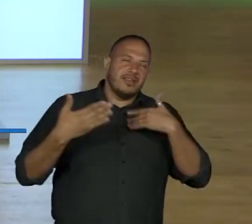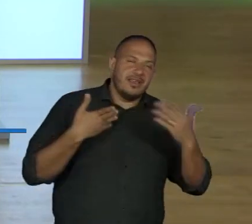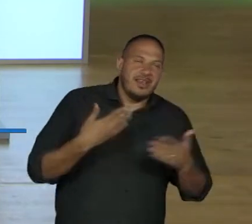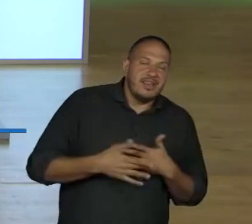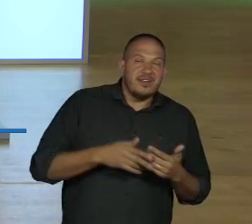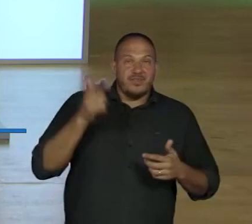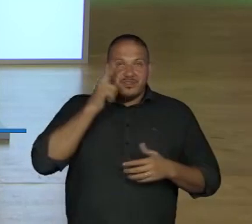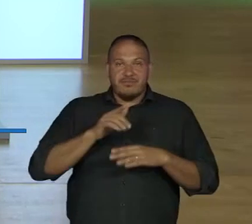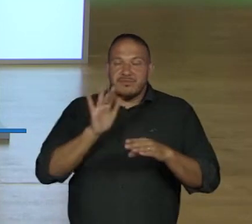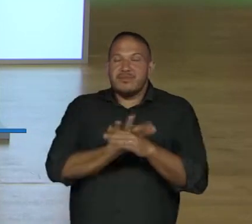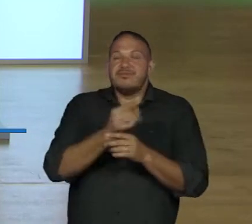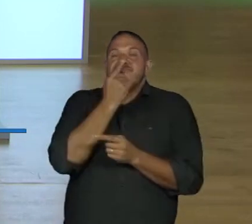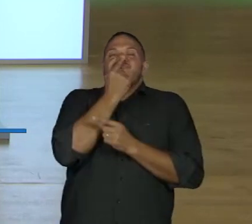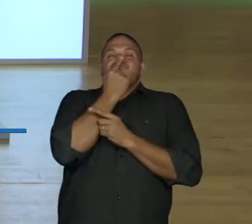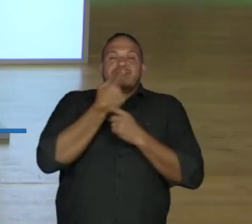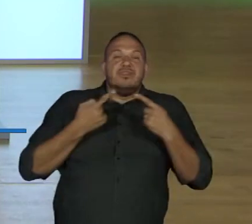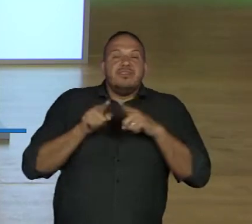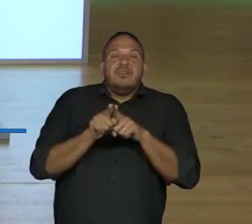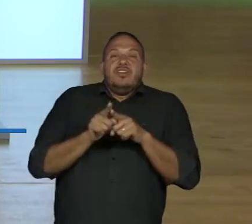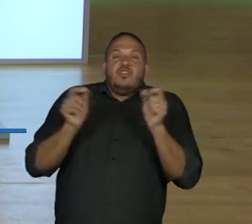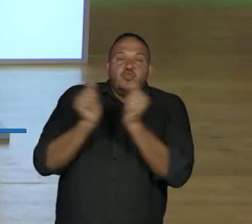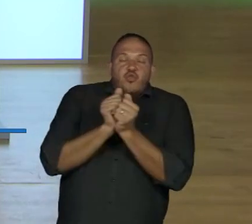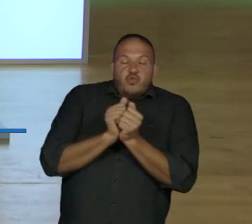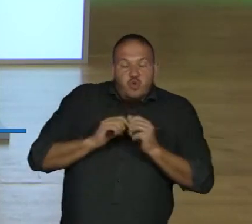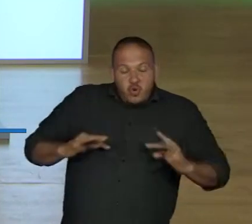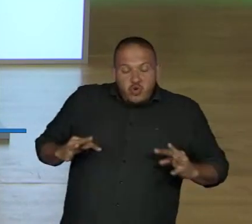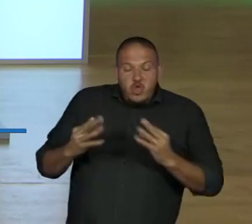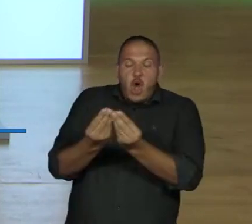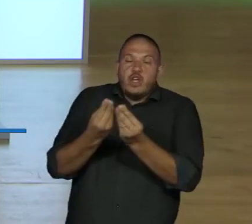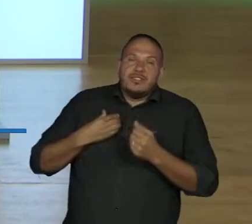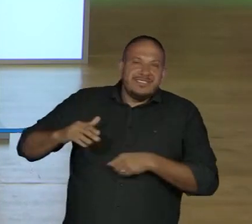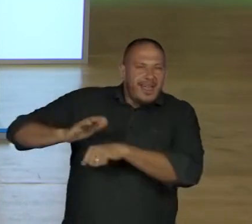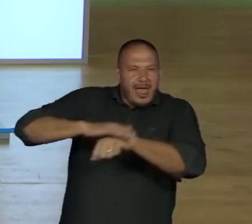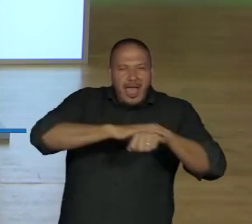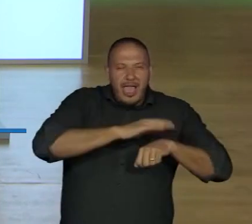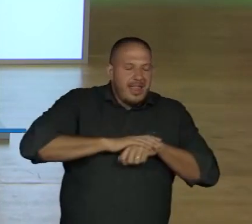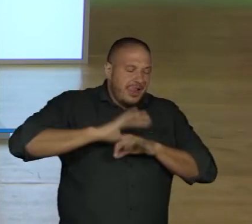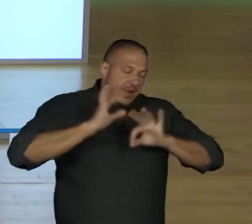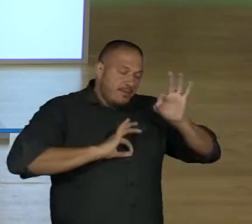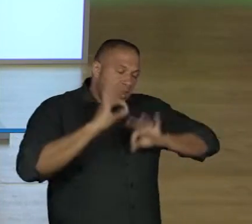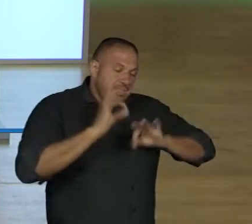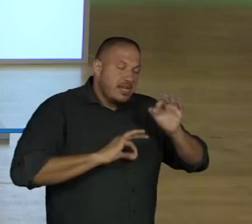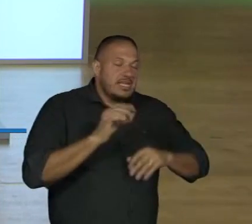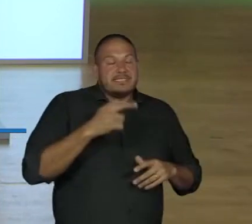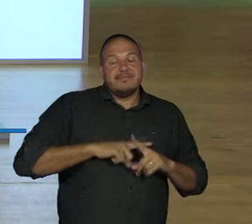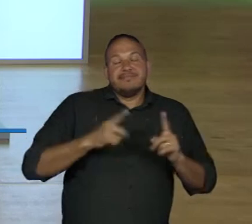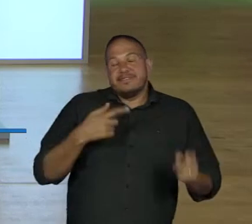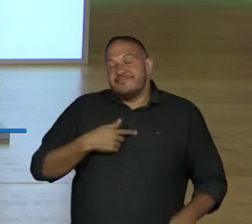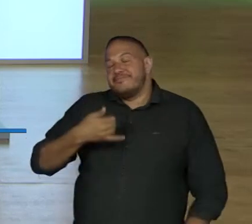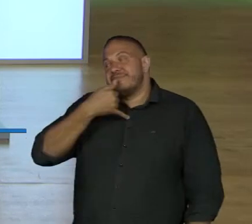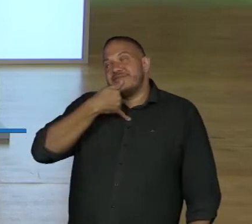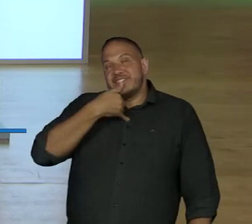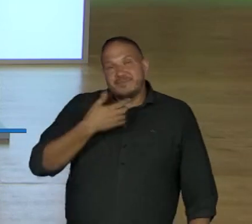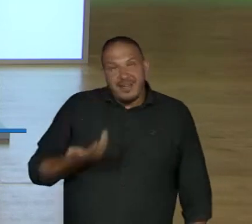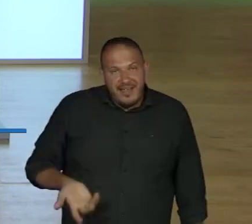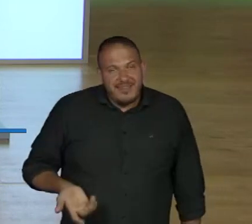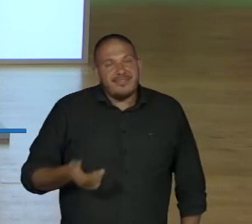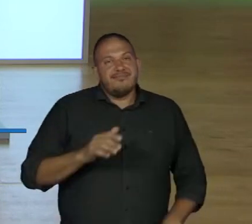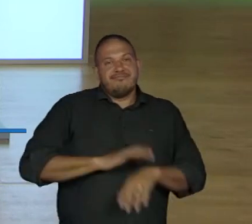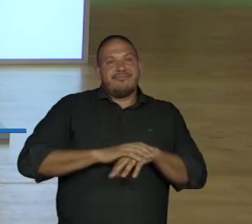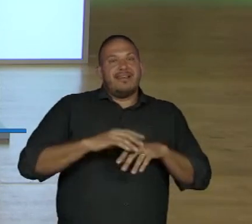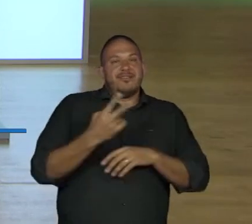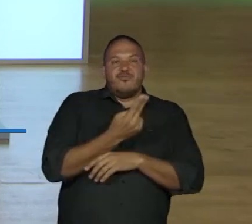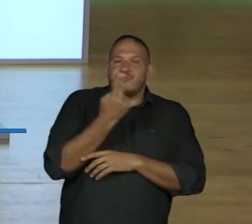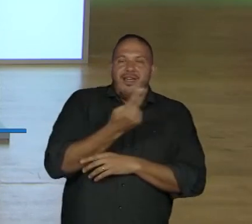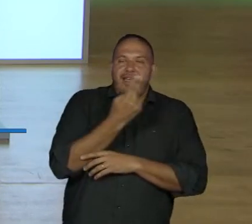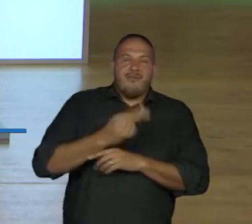comentou. juntinhos, né, com todas as intervenções que a gente planeja para essas aulas, que infelizmente aqui pela TV não é possível a gente